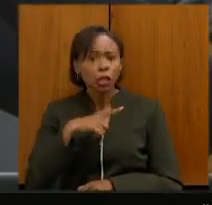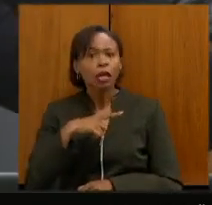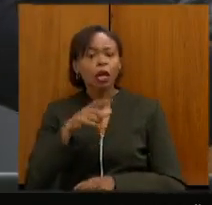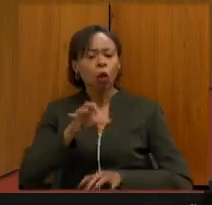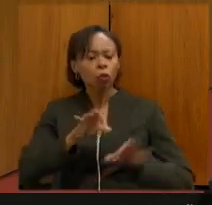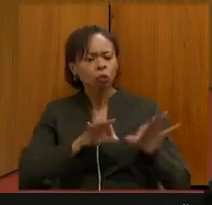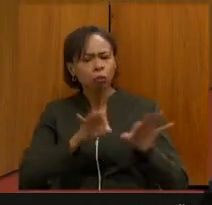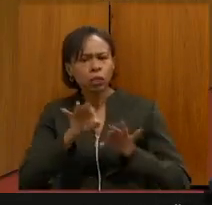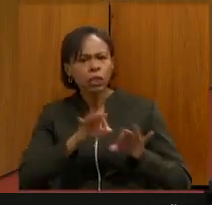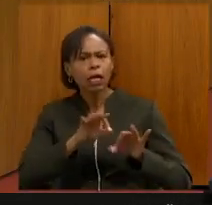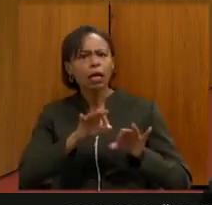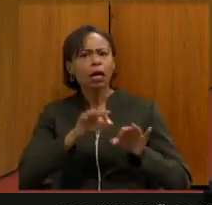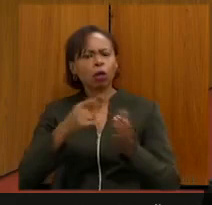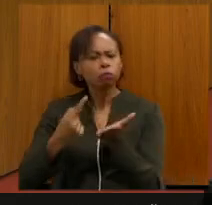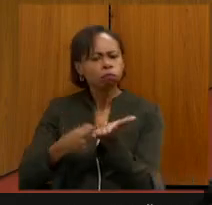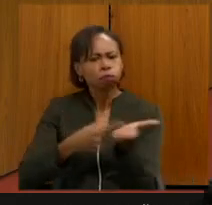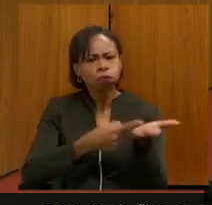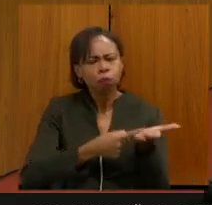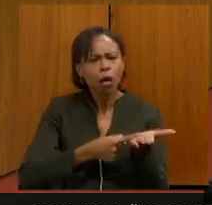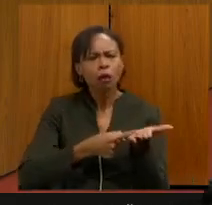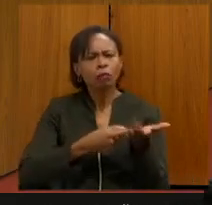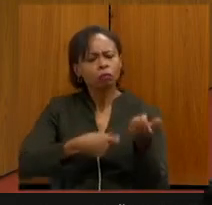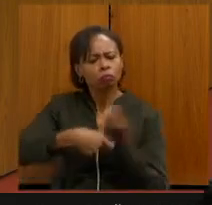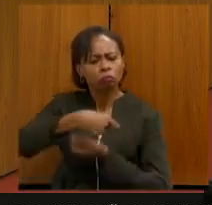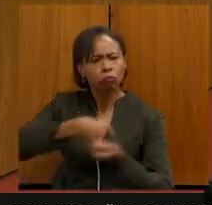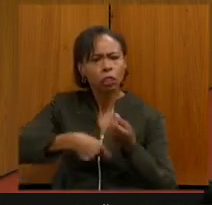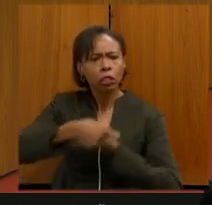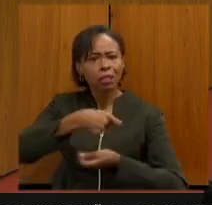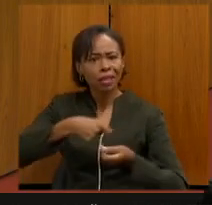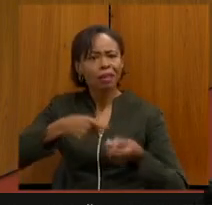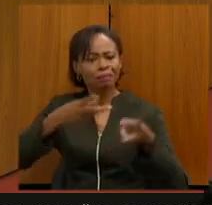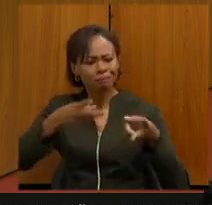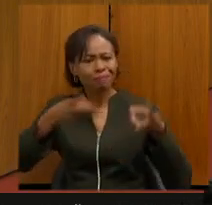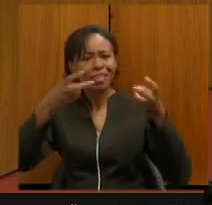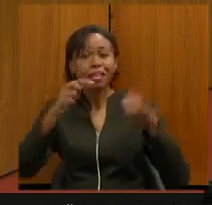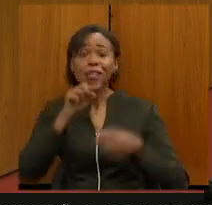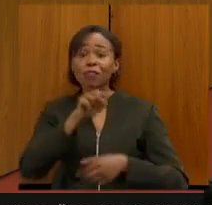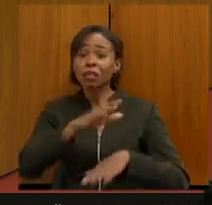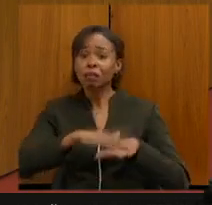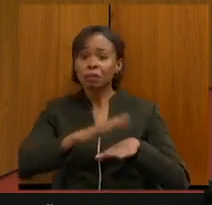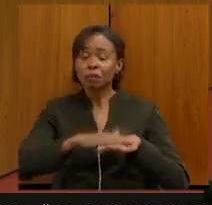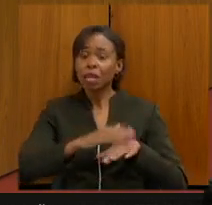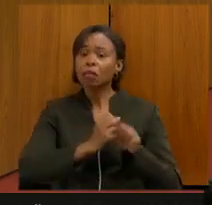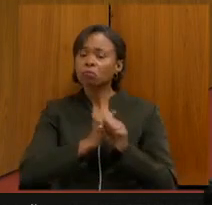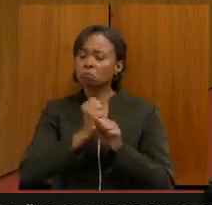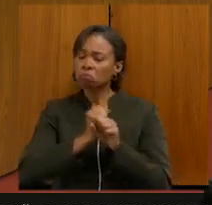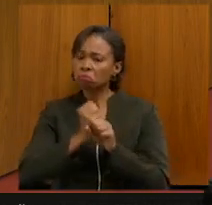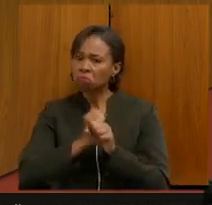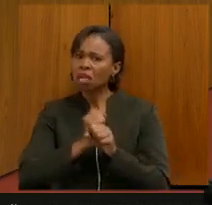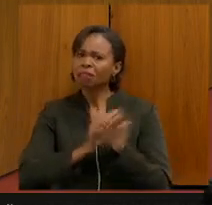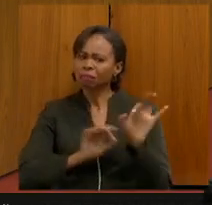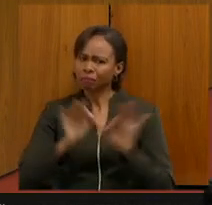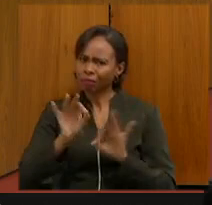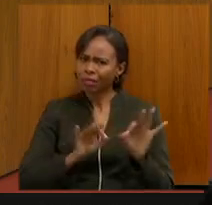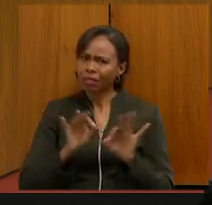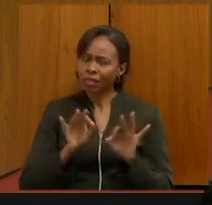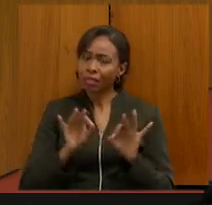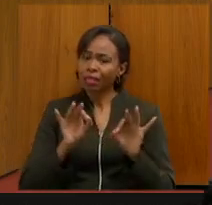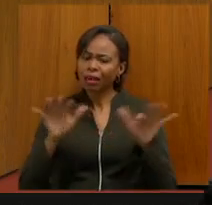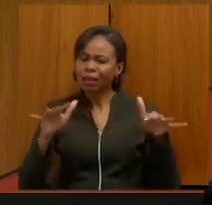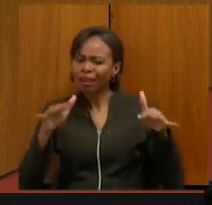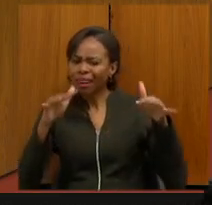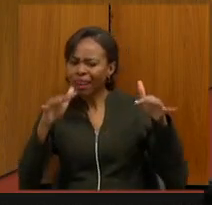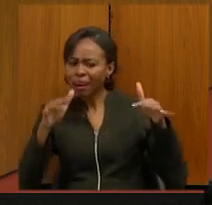e de negociação que vocês fizeram ao longo desse período E aí foi muito visível falei